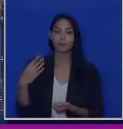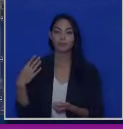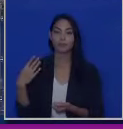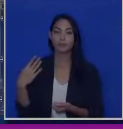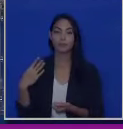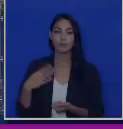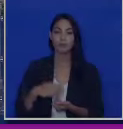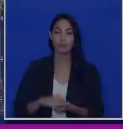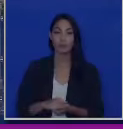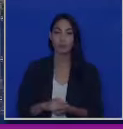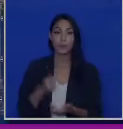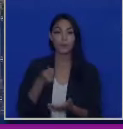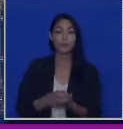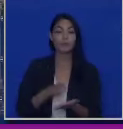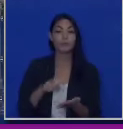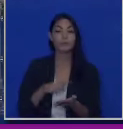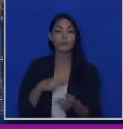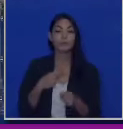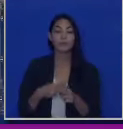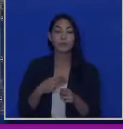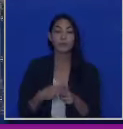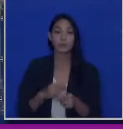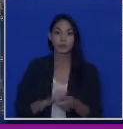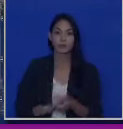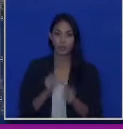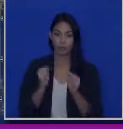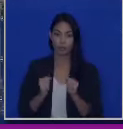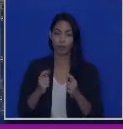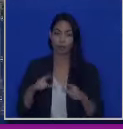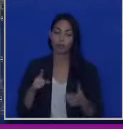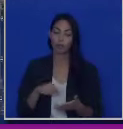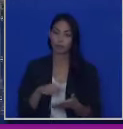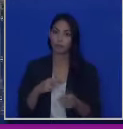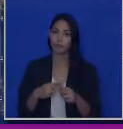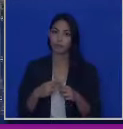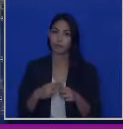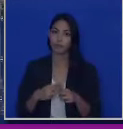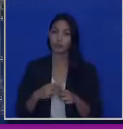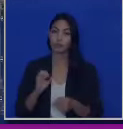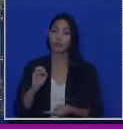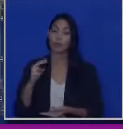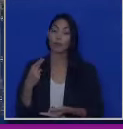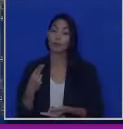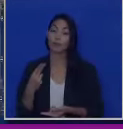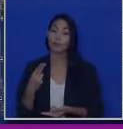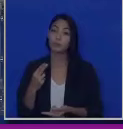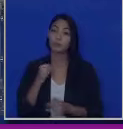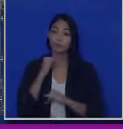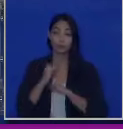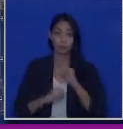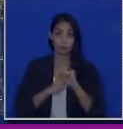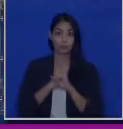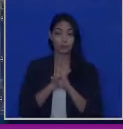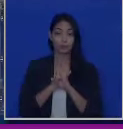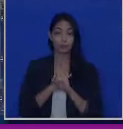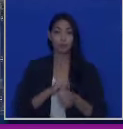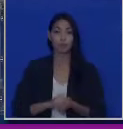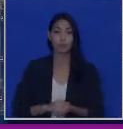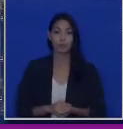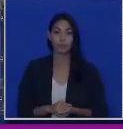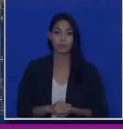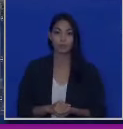14. Para apostar nas loterias Caixa, você pode ir até uma lotérica ou você pode fazer suas apostas